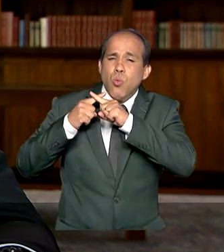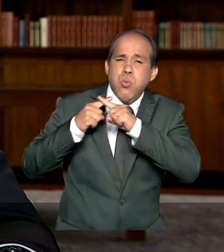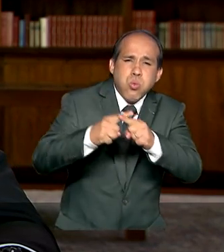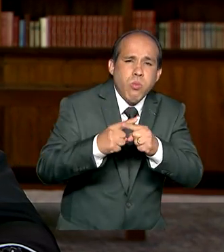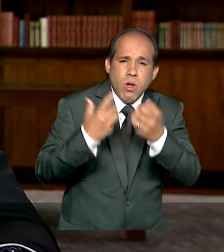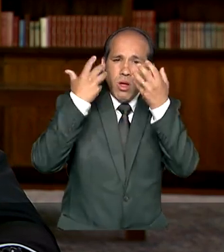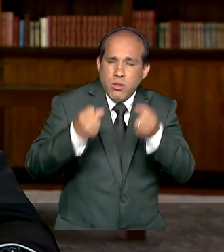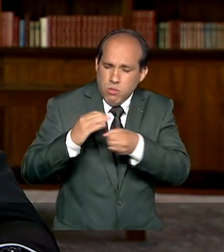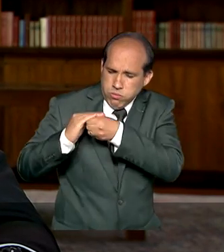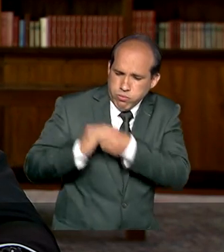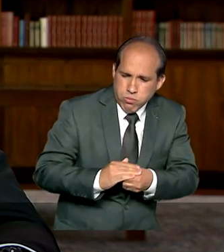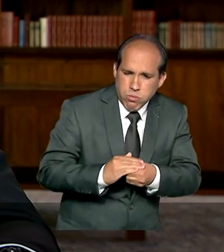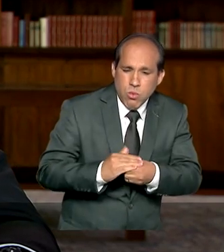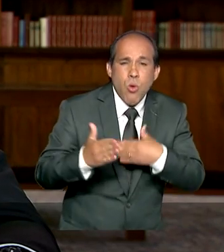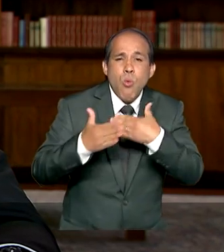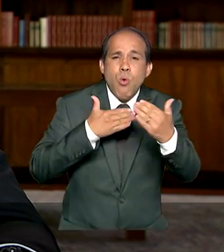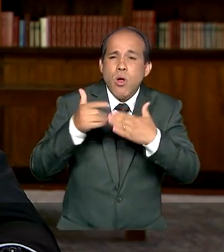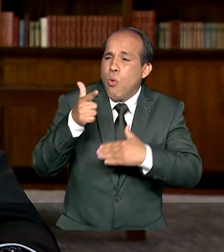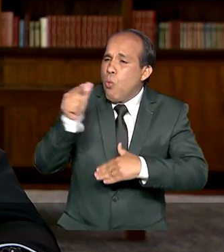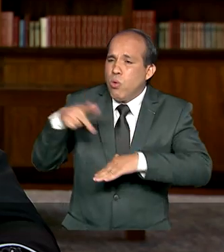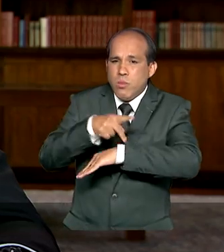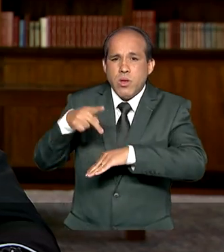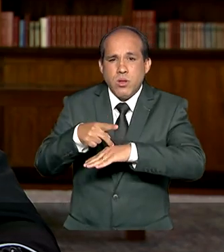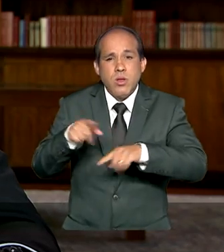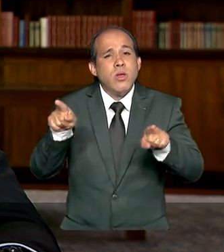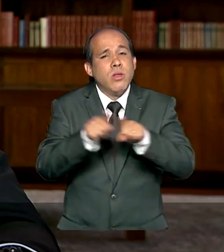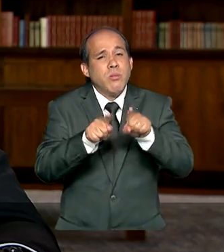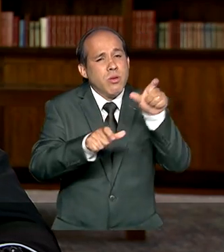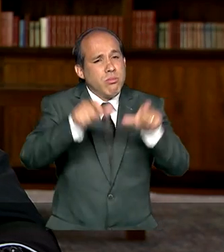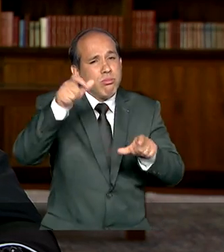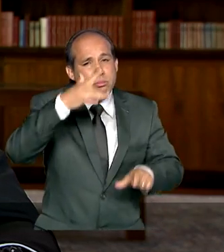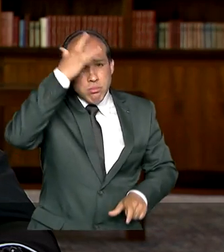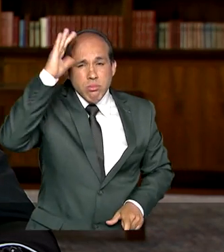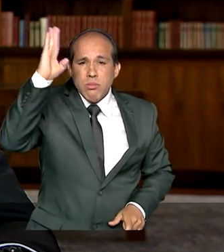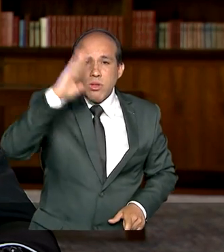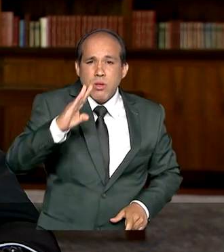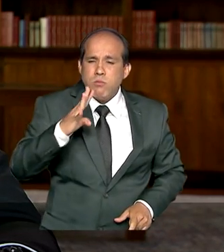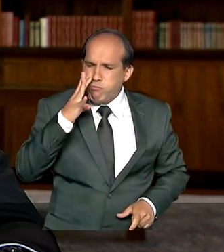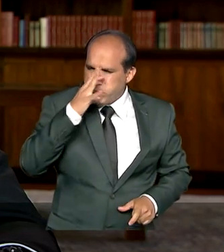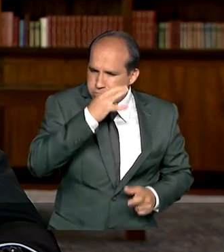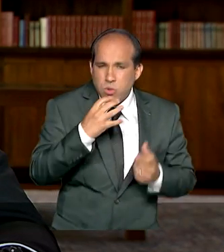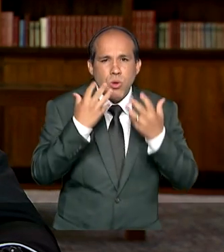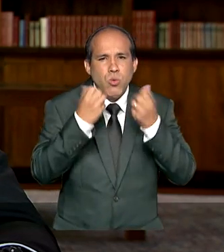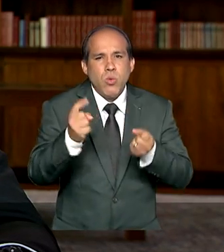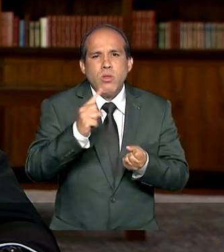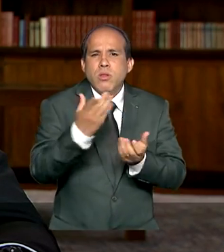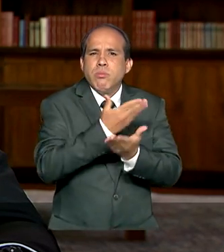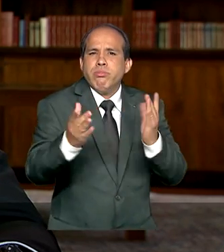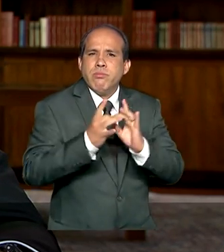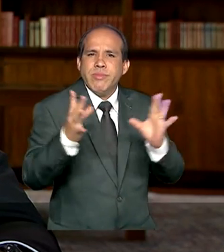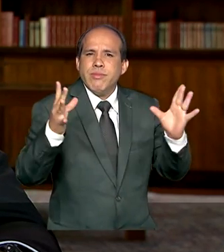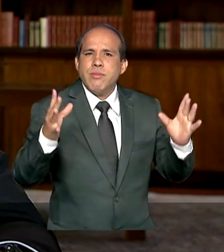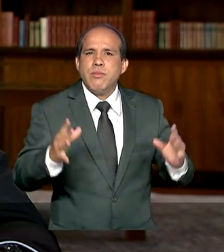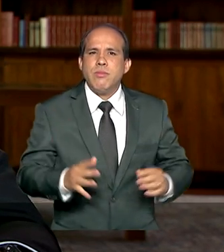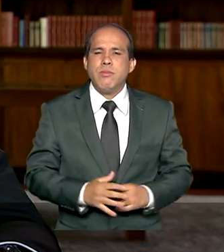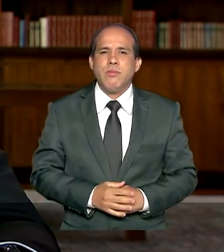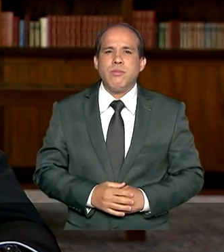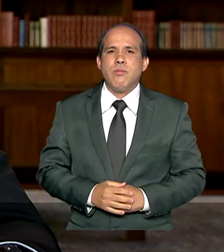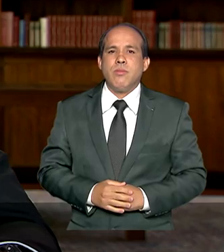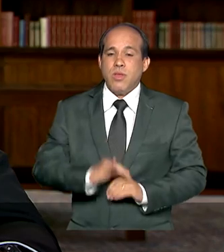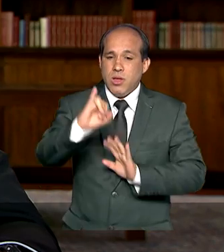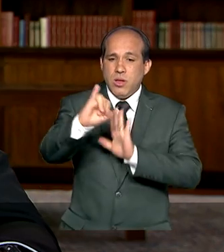aceitaria ser Submisso a qualquer outra nação e que os brasileiros jamais Abriu mão da sua liberdade